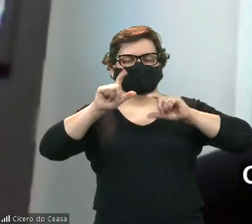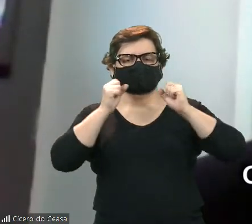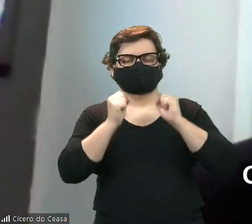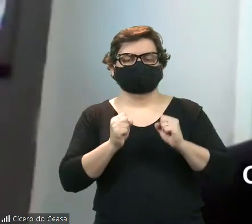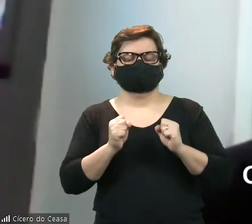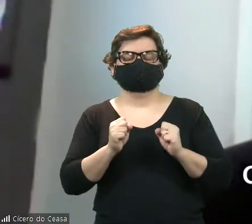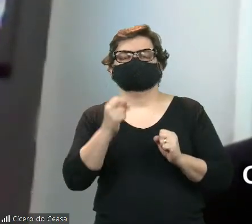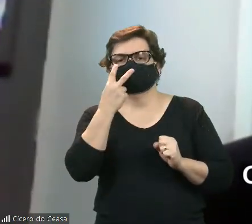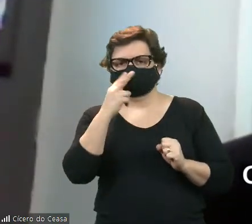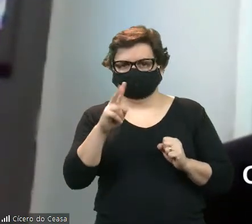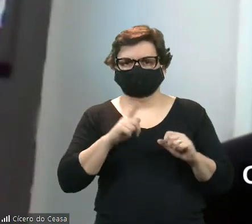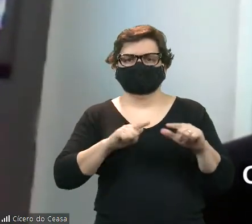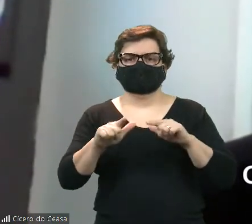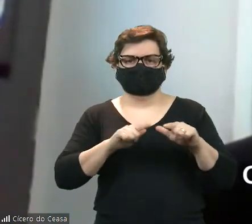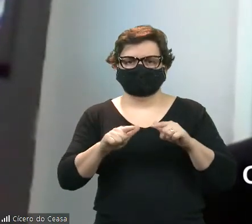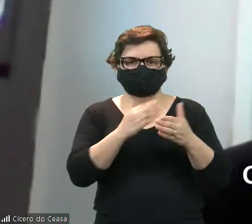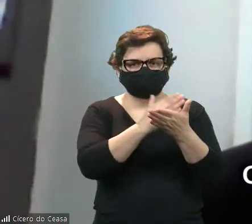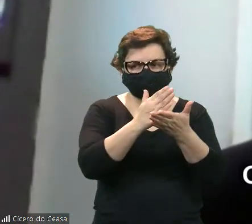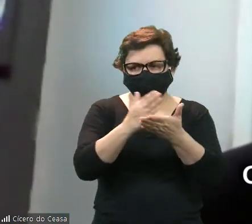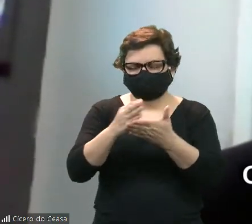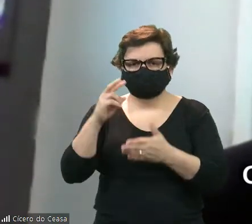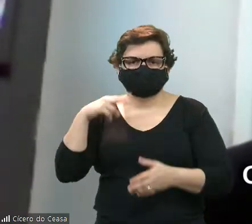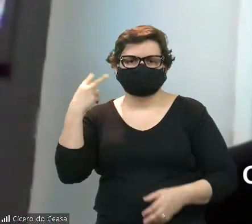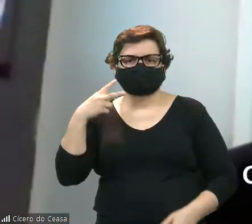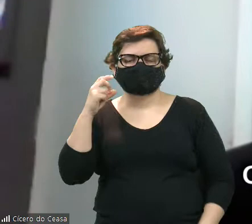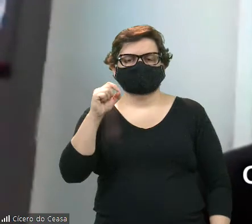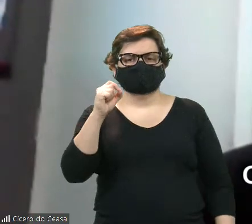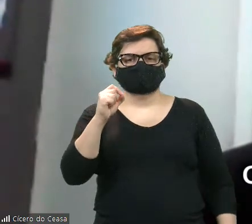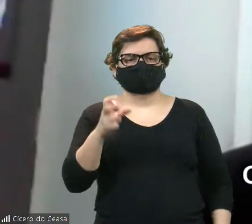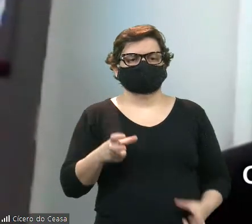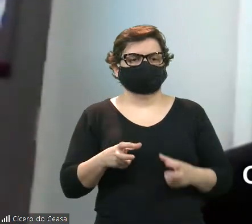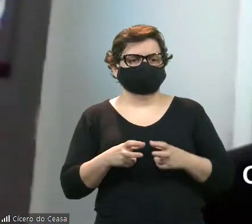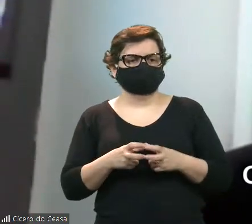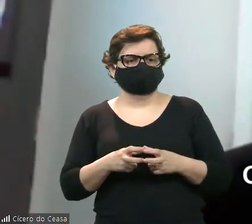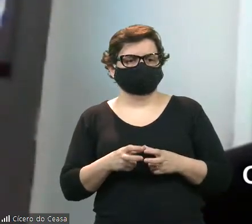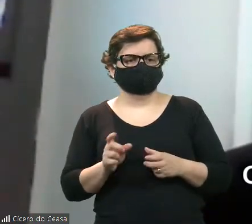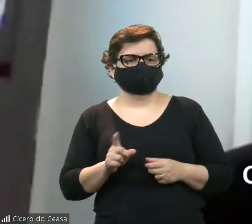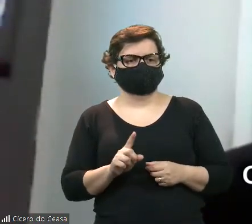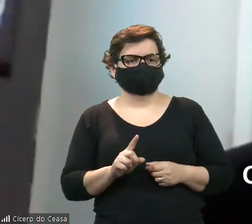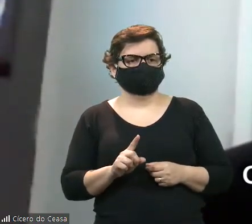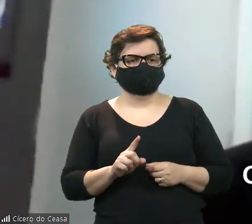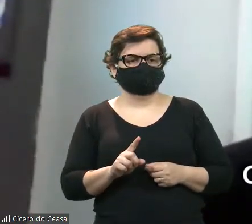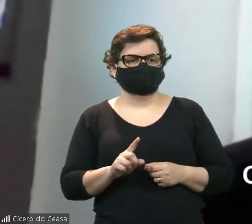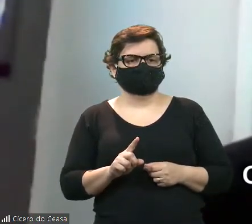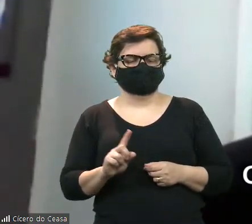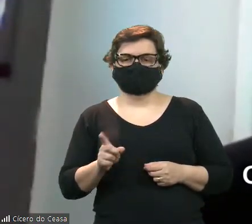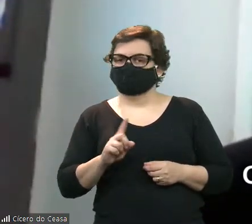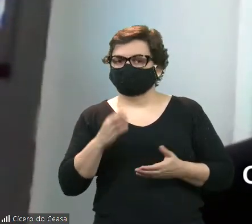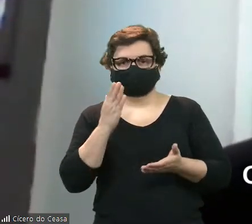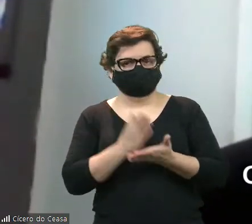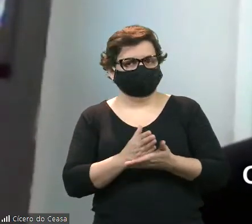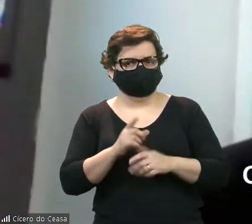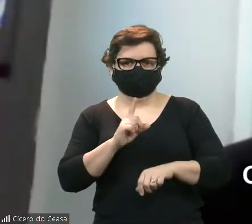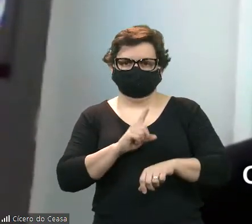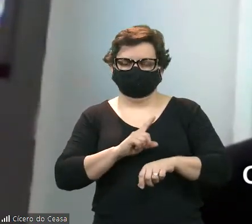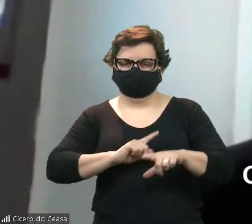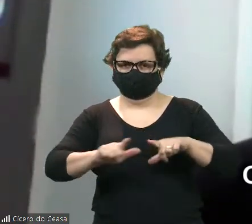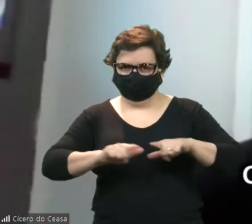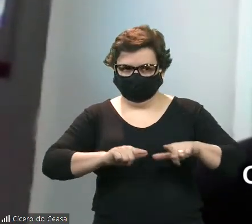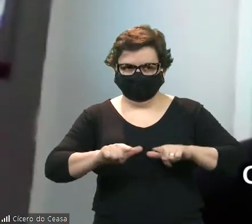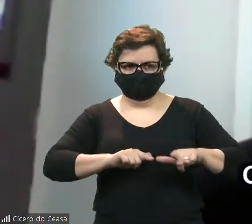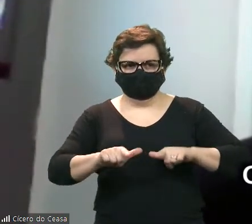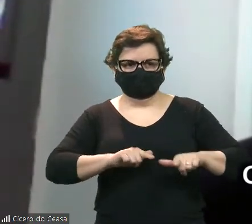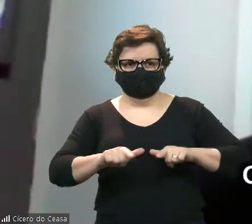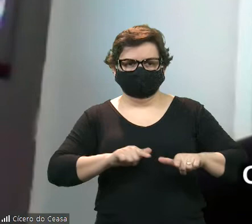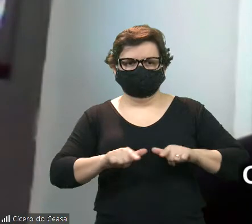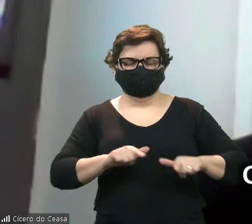possa ver o trabalho de cada vereador, que a Câmara ela não havia cessado os trabalhos dos gabinetes vereadores,